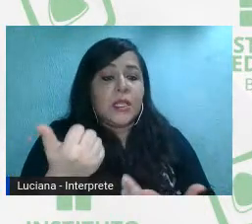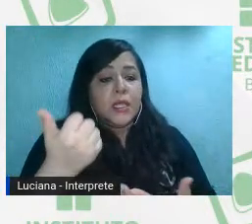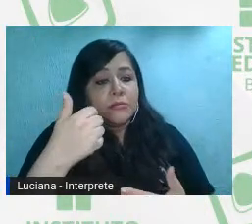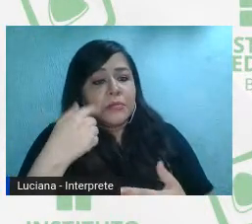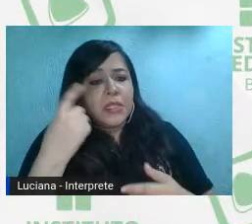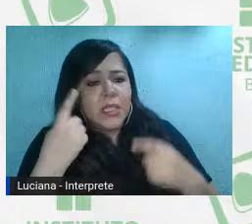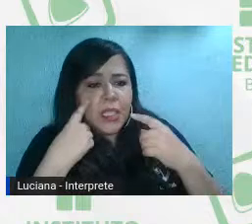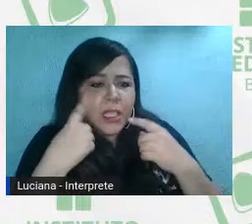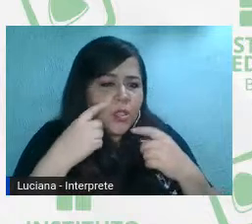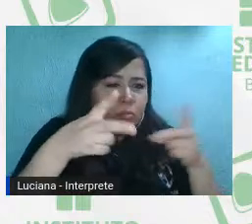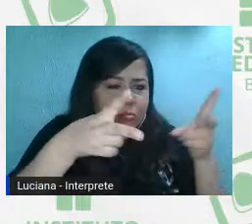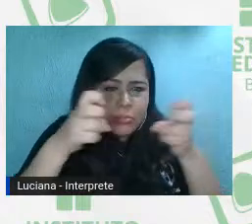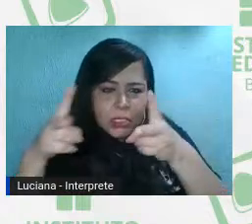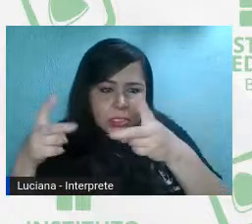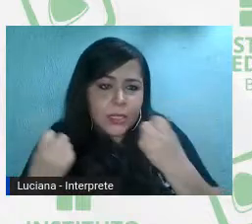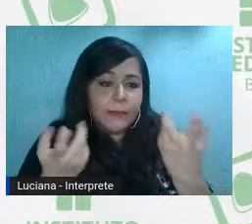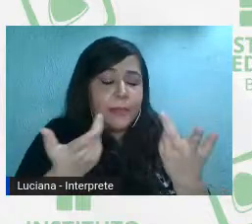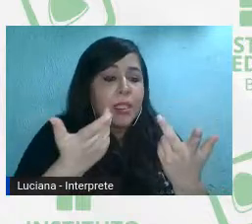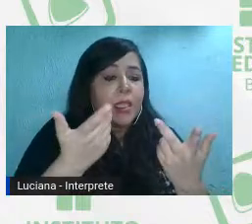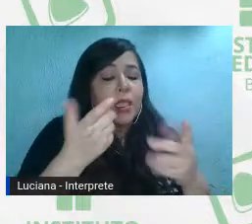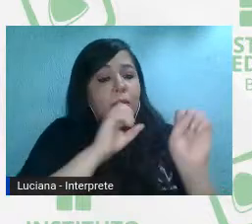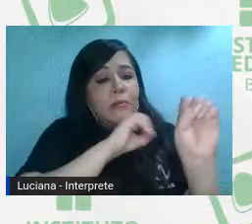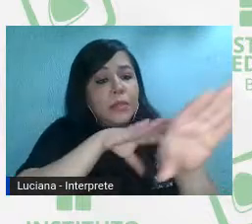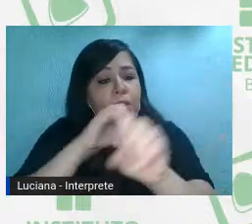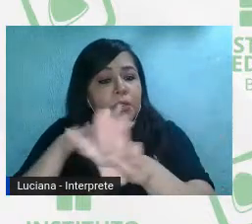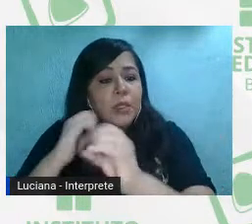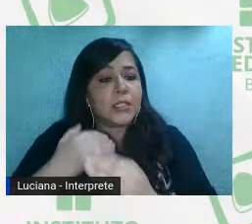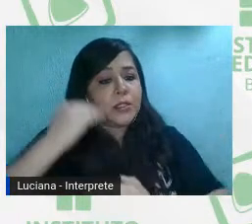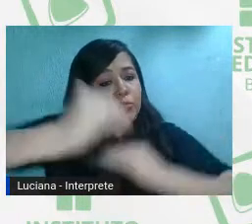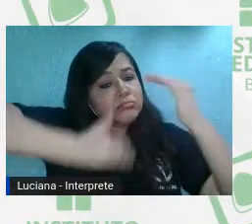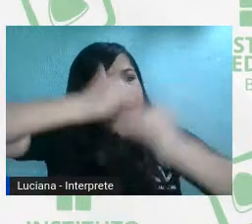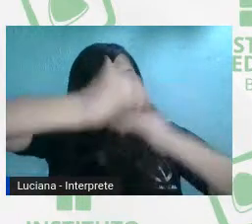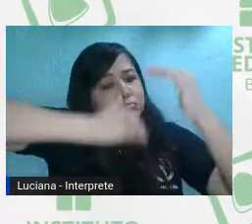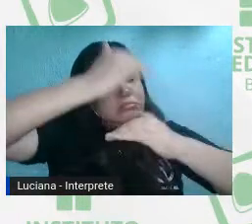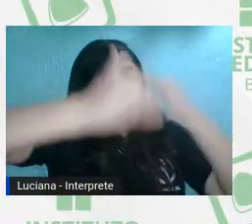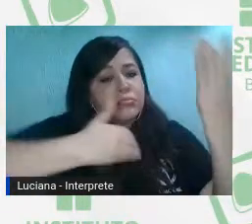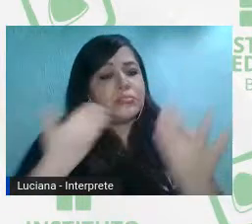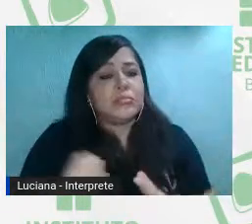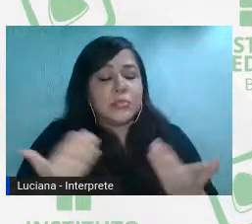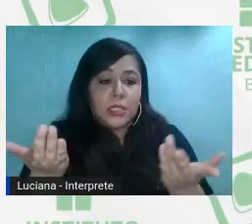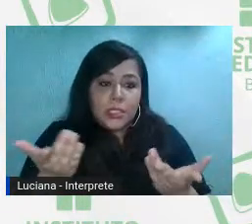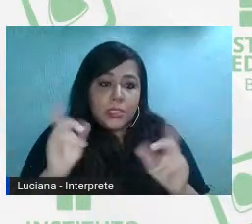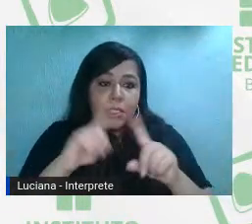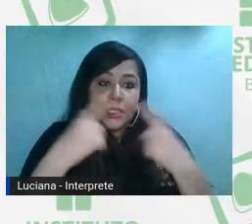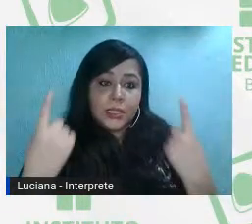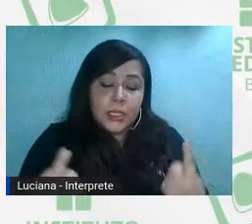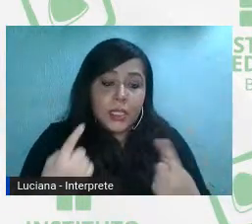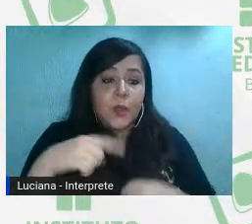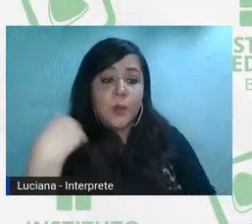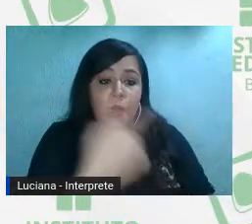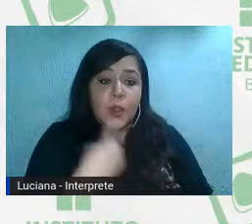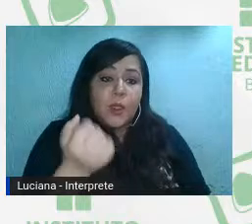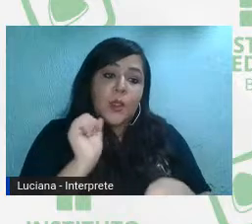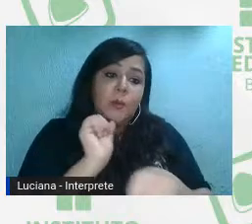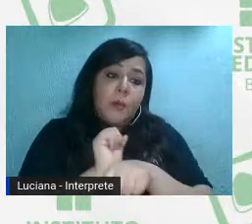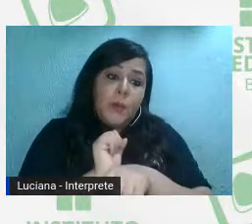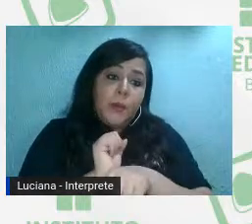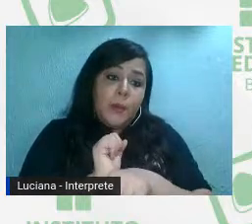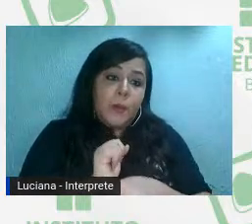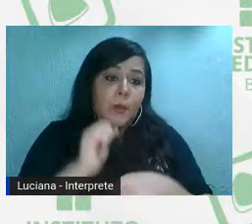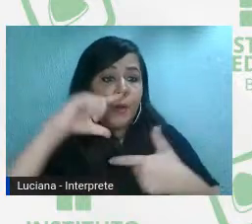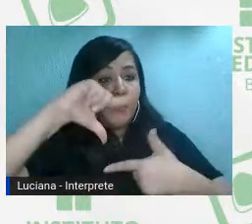ela é um processo que está em um constante desenvolvimento, né? O ser humano ele não está estagnado e pensar em